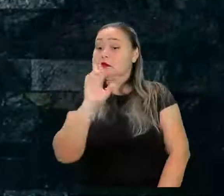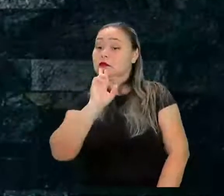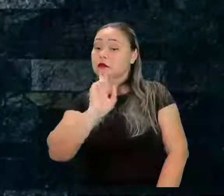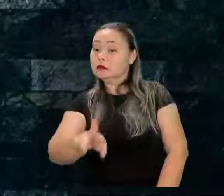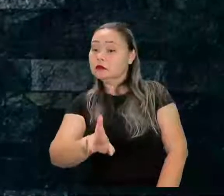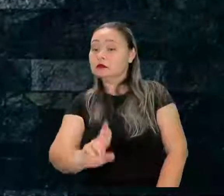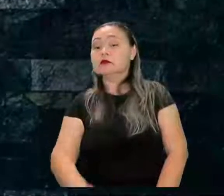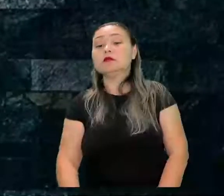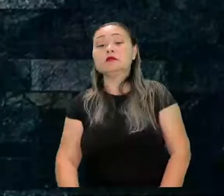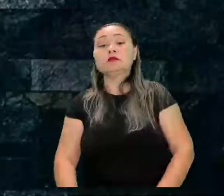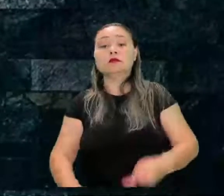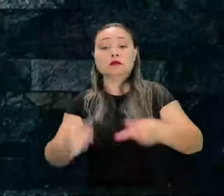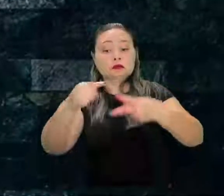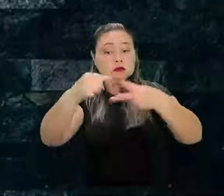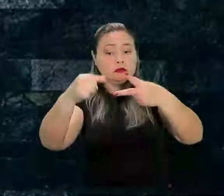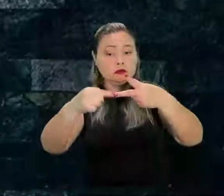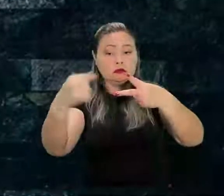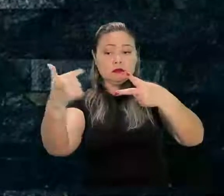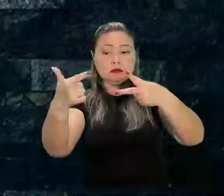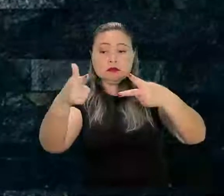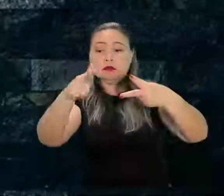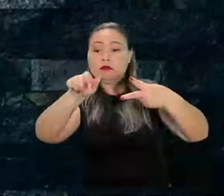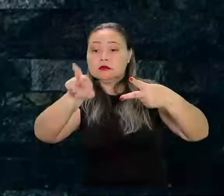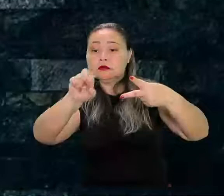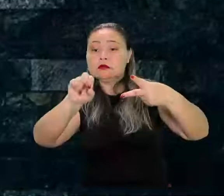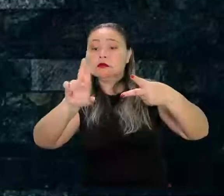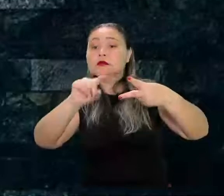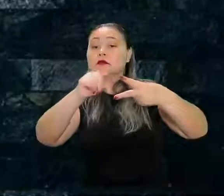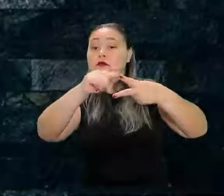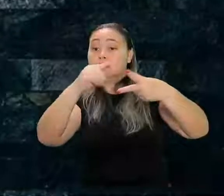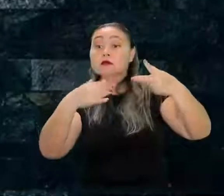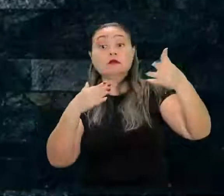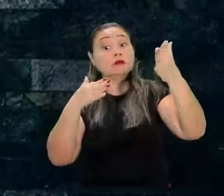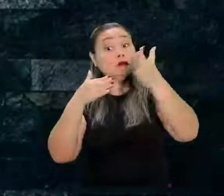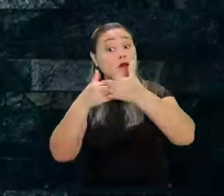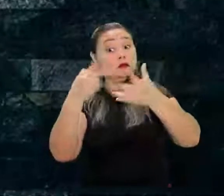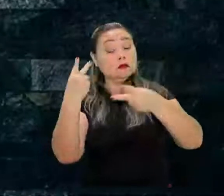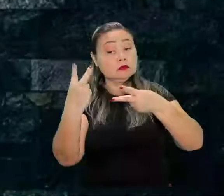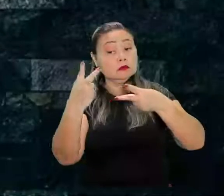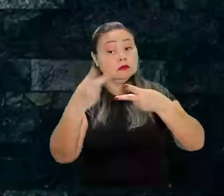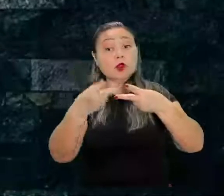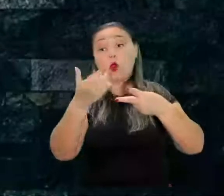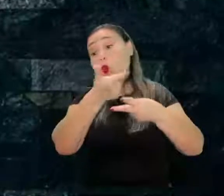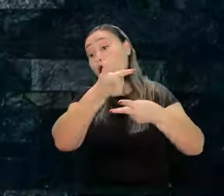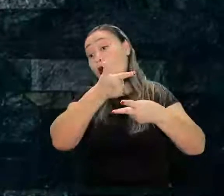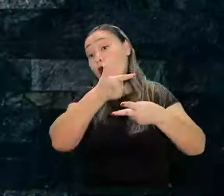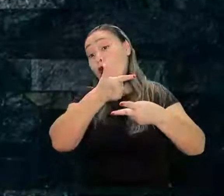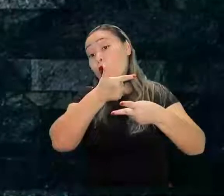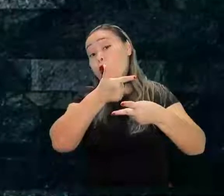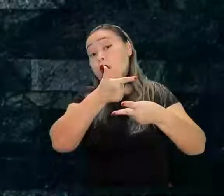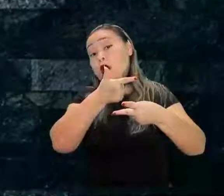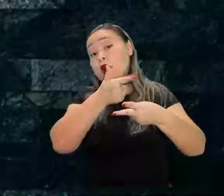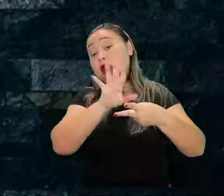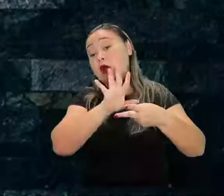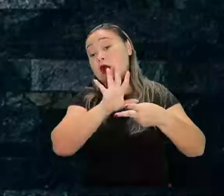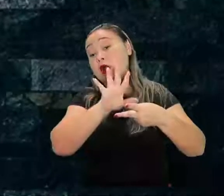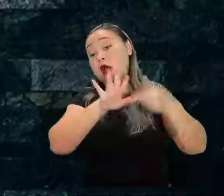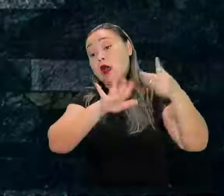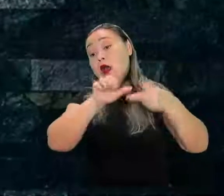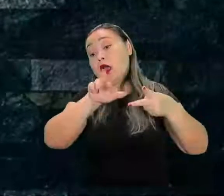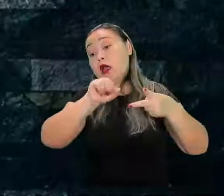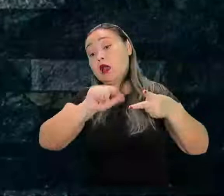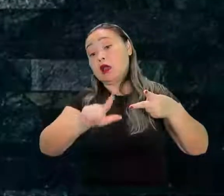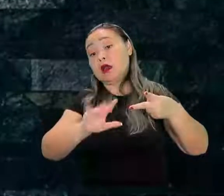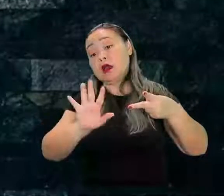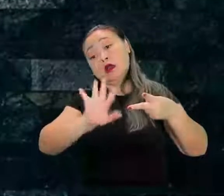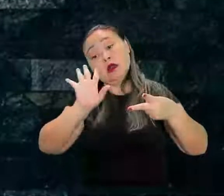Nas equações do segundo grau, pode ter até duas raízes. Ou nenhuma. Pronto, pois é. Pode ter as até reais, dois.